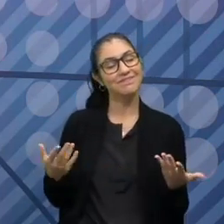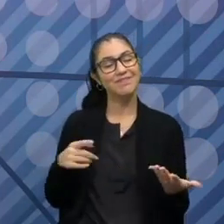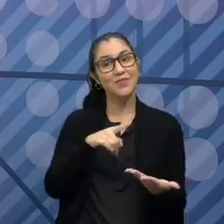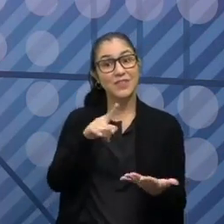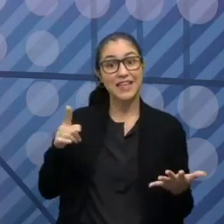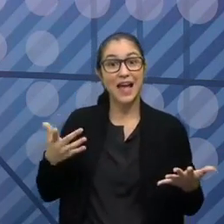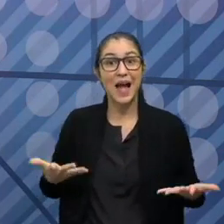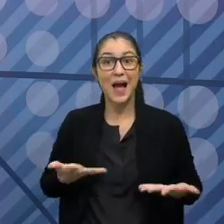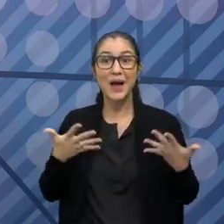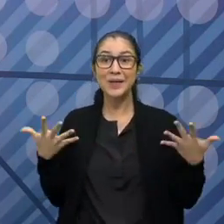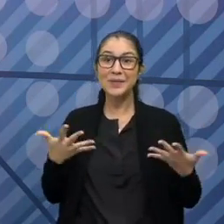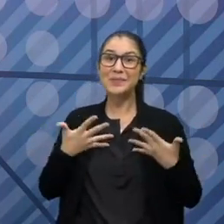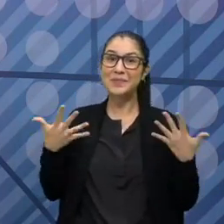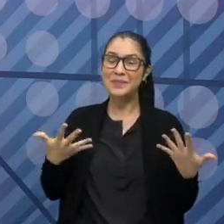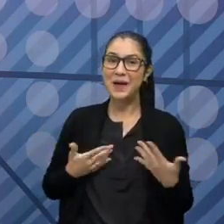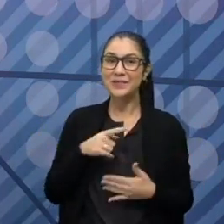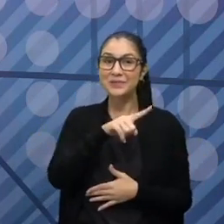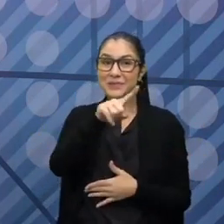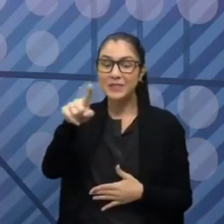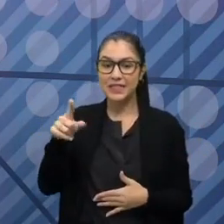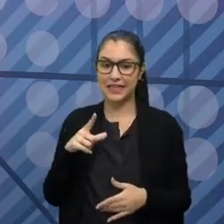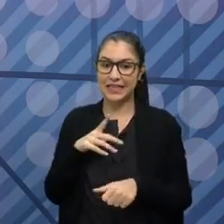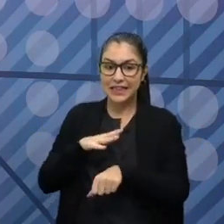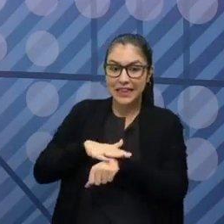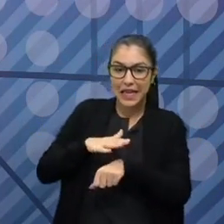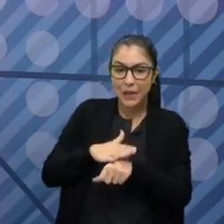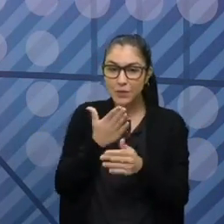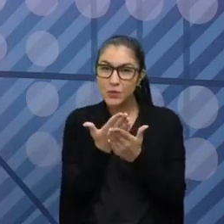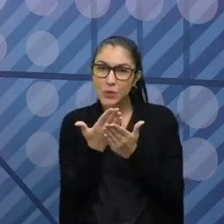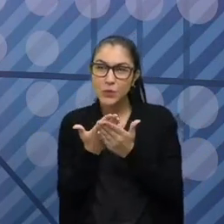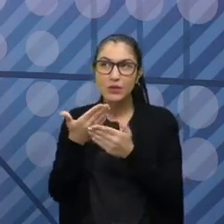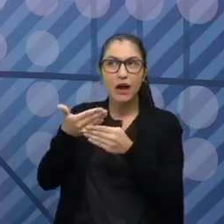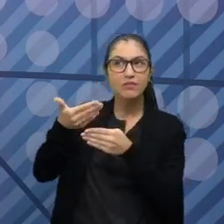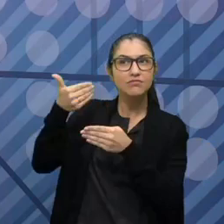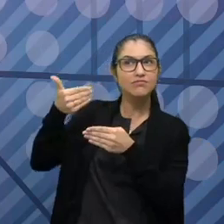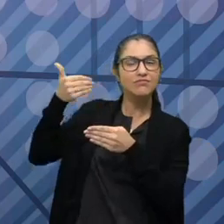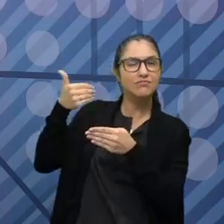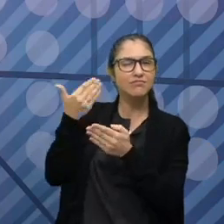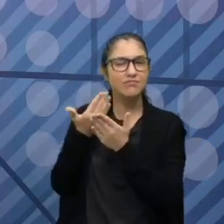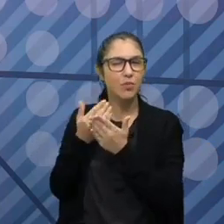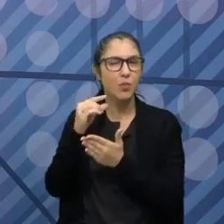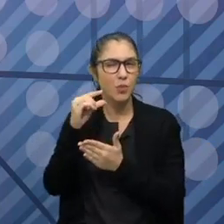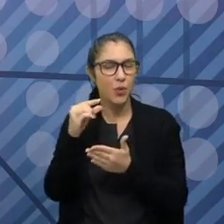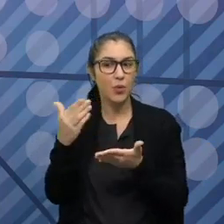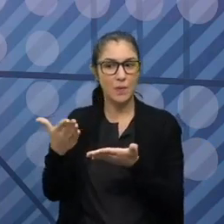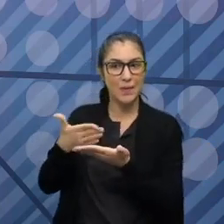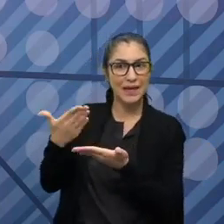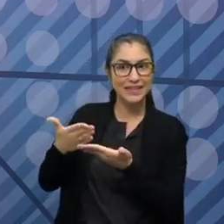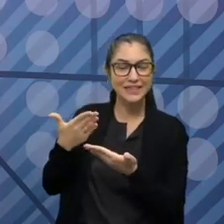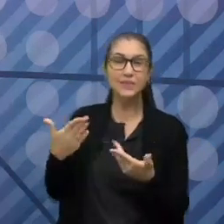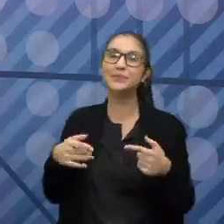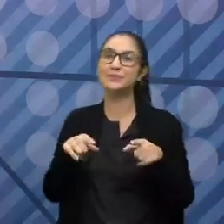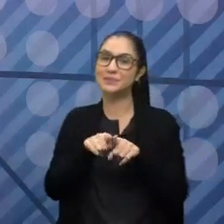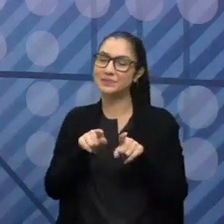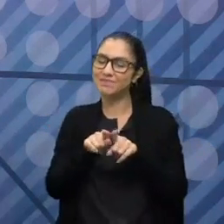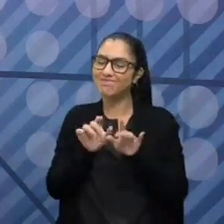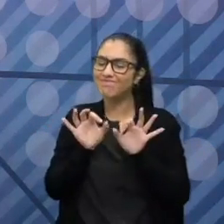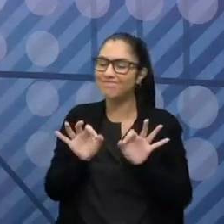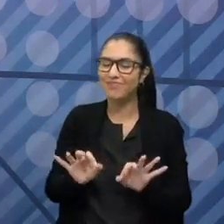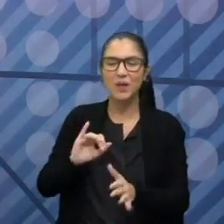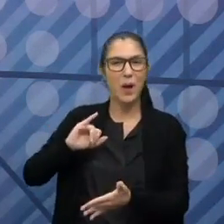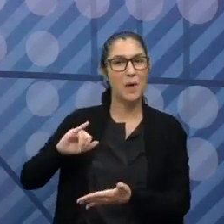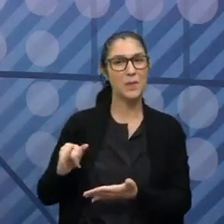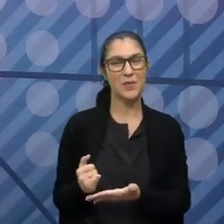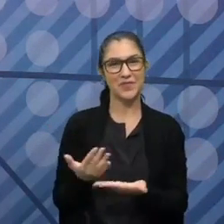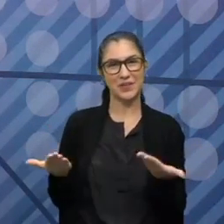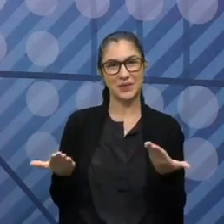estejam animados, eu espero que vocês tenham tido tempo de rever as outras teleaulas, de dar uma estudada no material e com certeza aproveitar bastante as